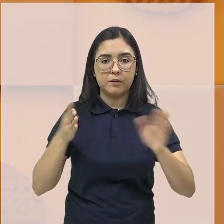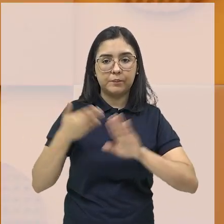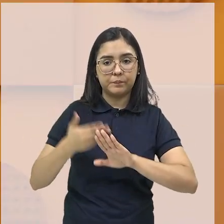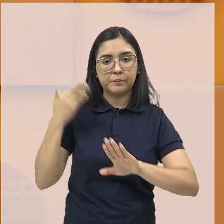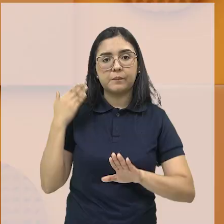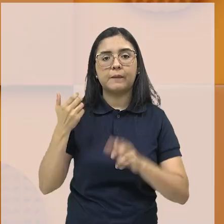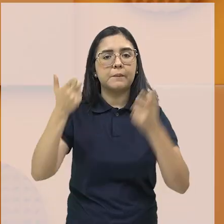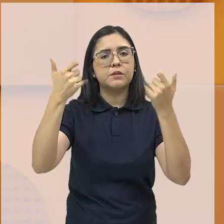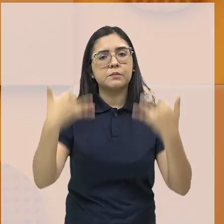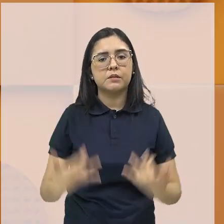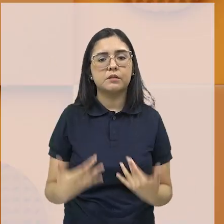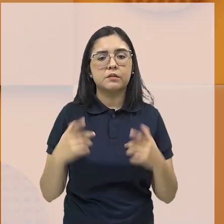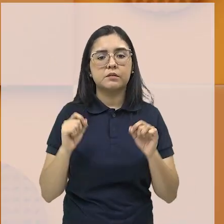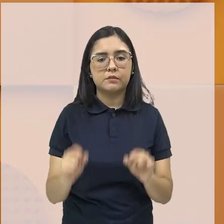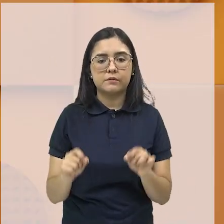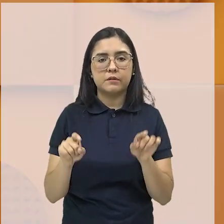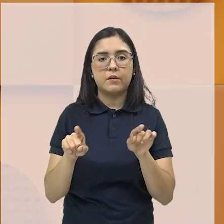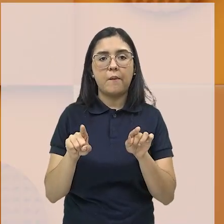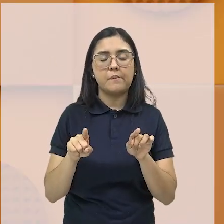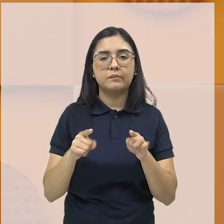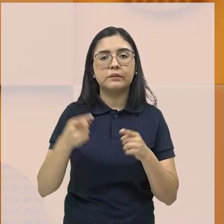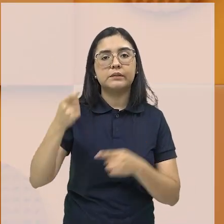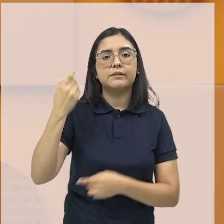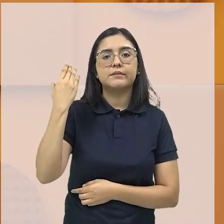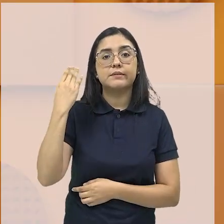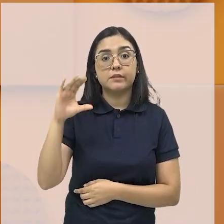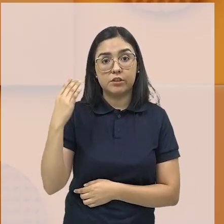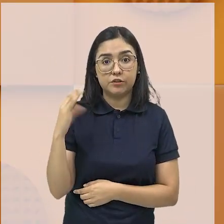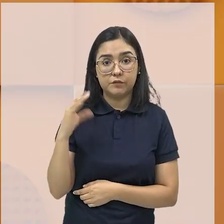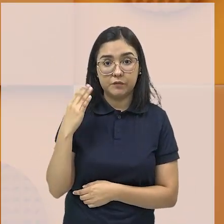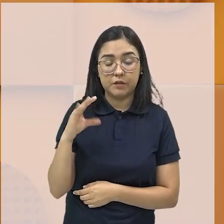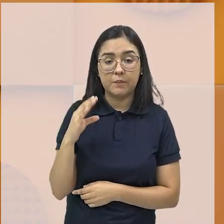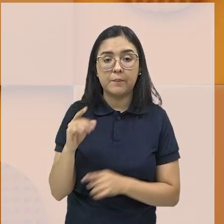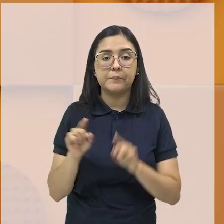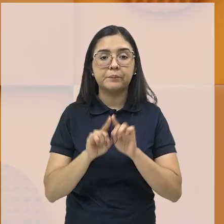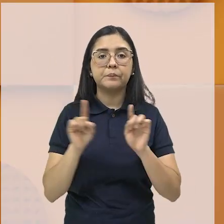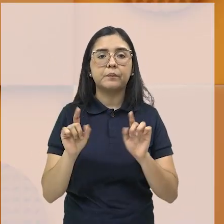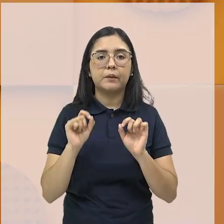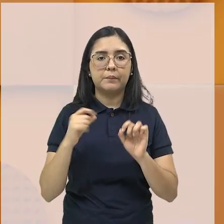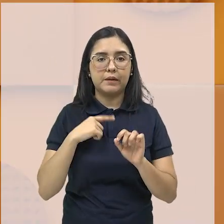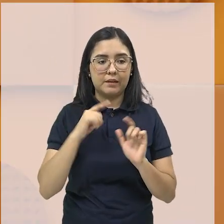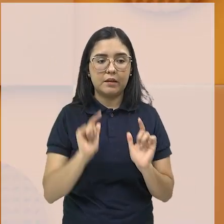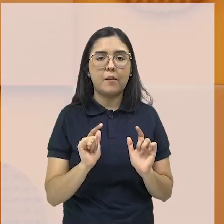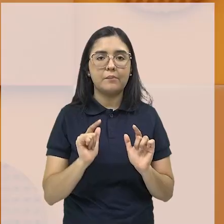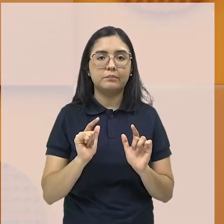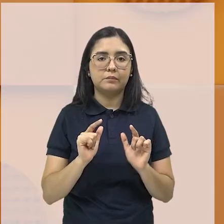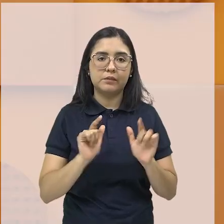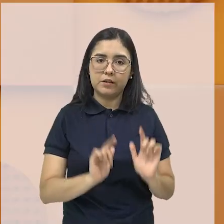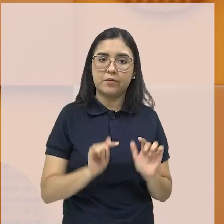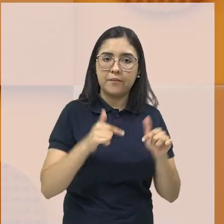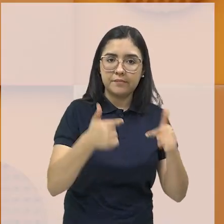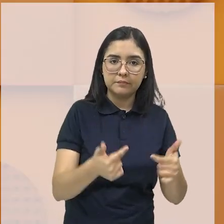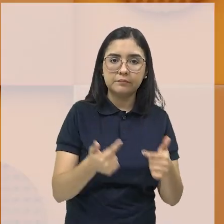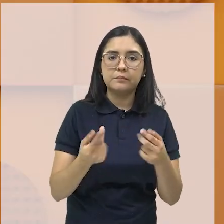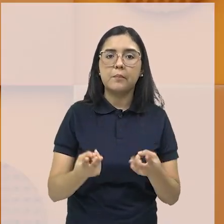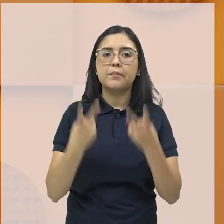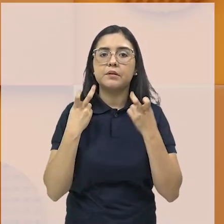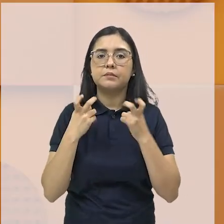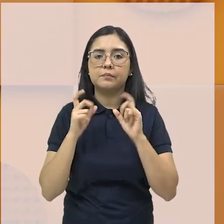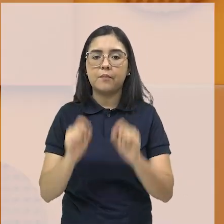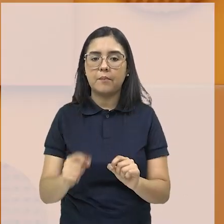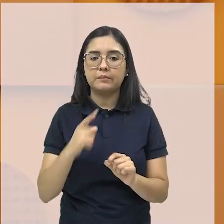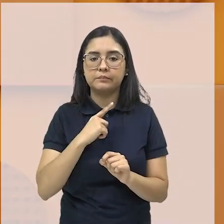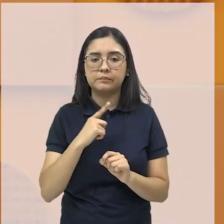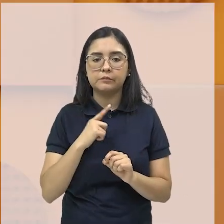uma justificativa científica, né, para aquela ação. Então, percebam, né, como ela vai